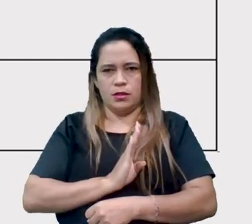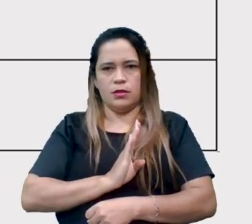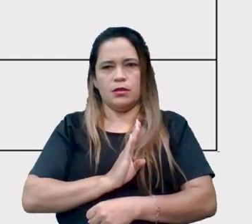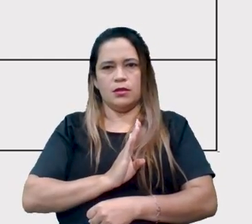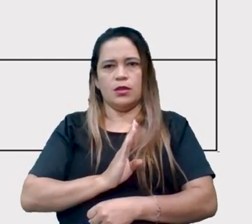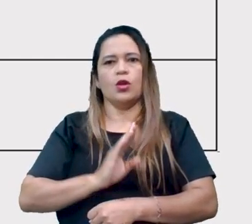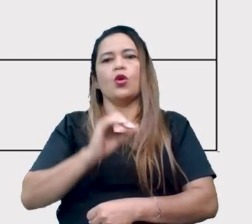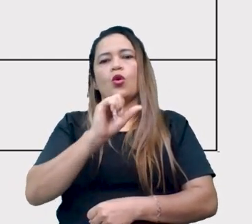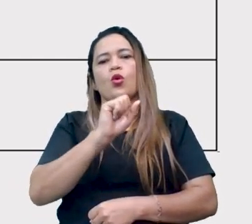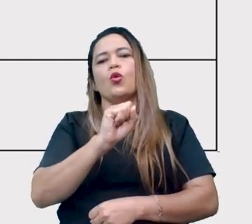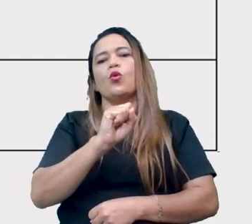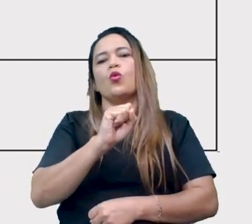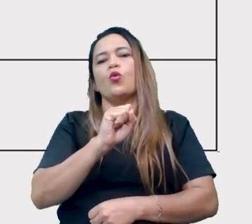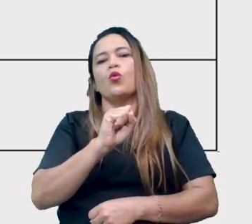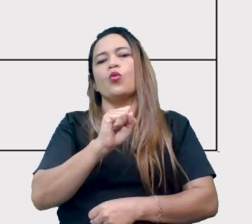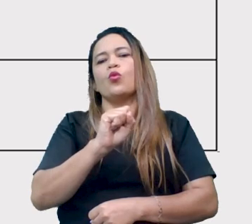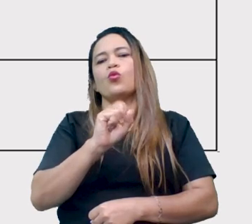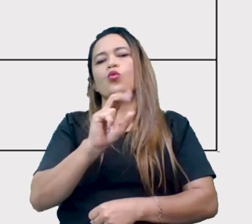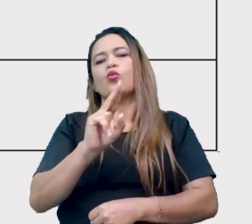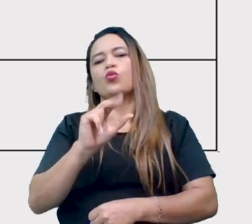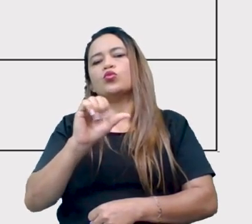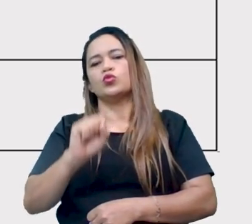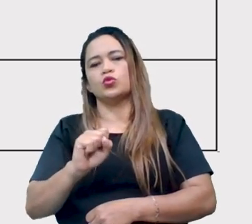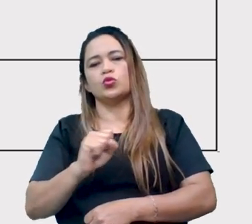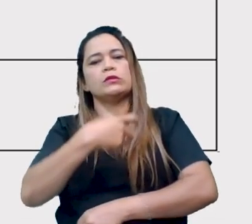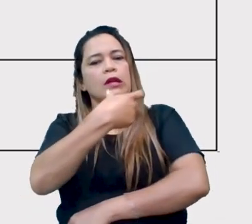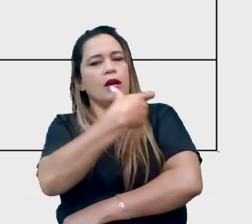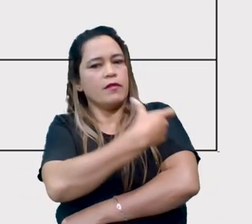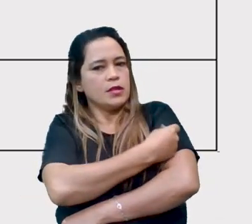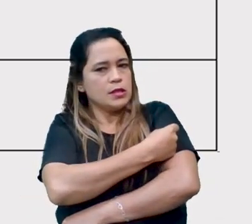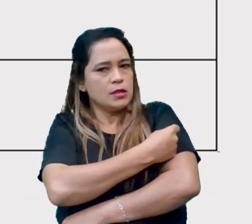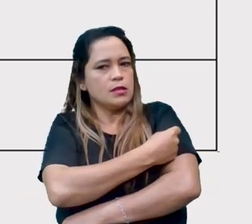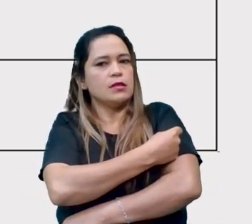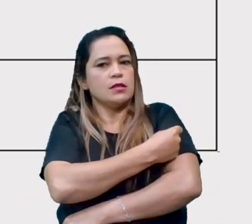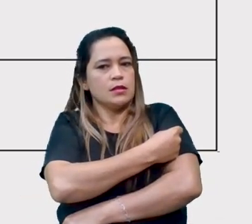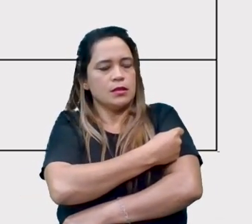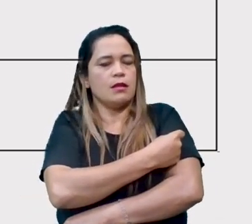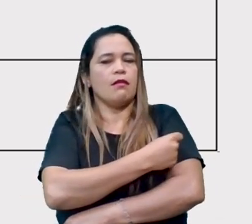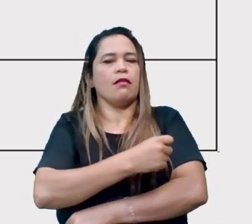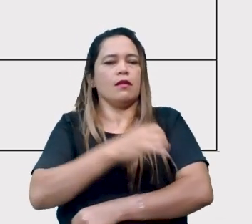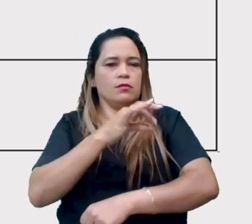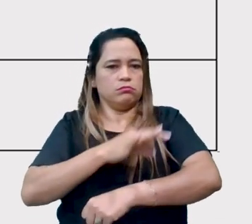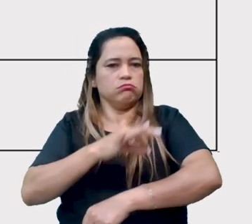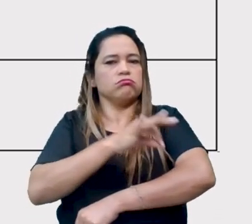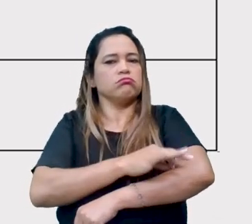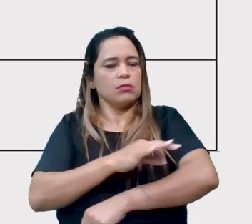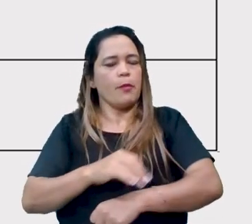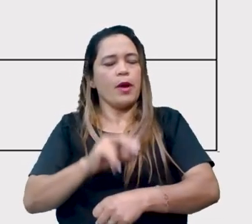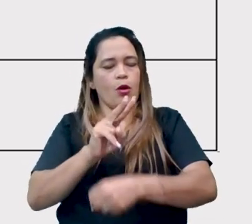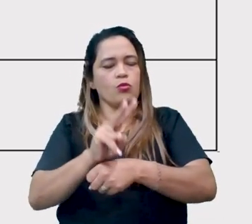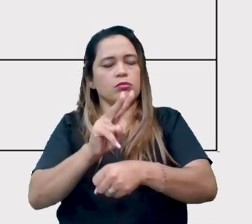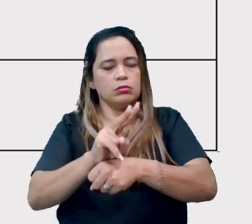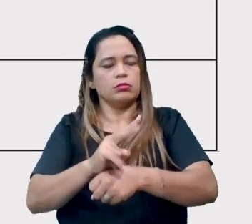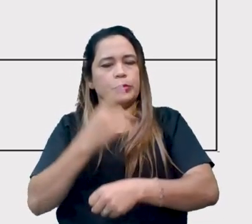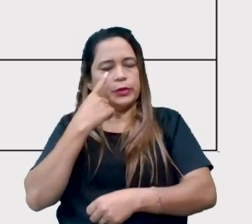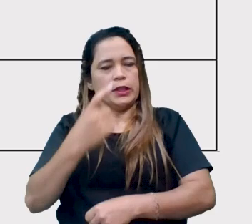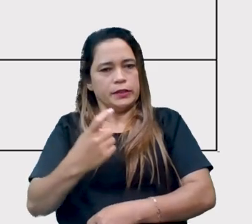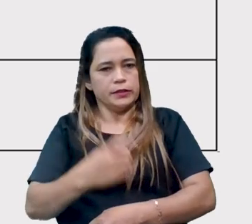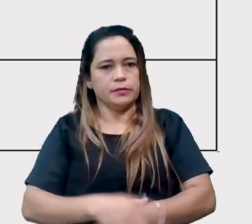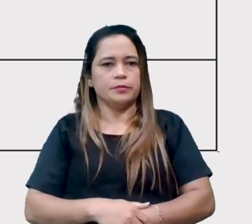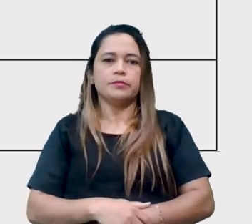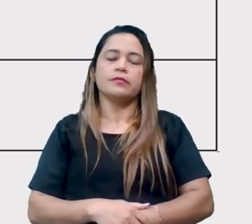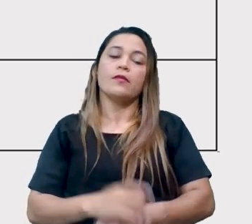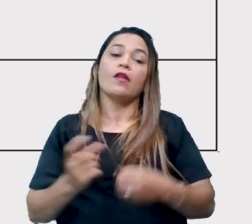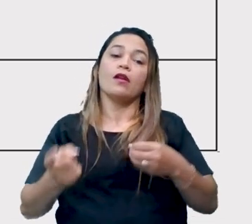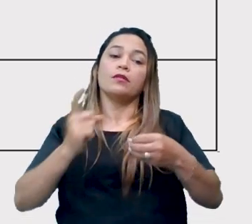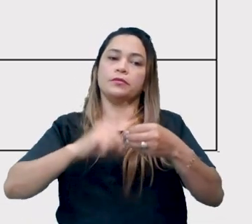SUS passou a oferecer a vacina contra a dengue. Então, a vacinação também é uma forma preventiva muito interessante.